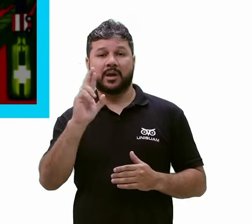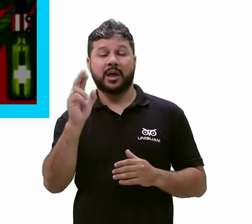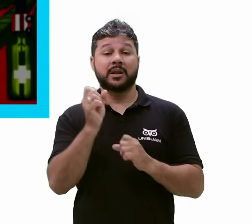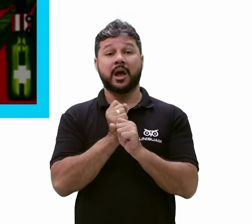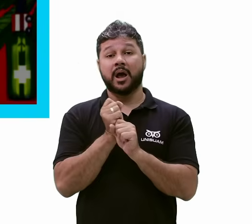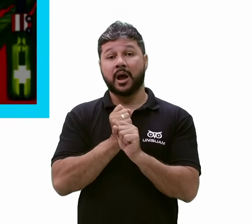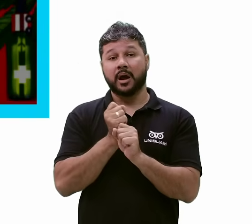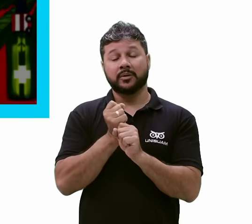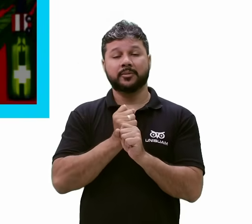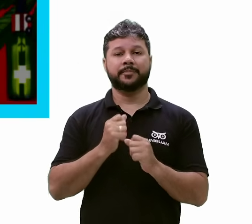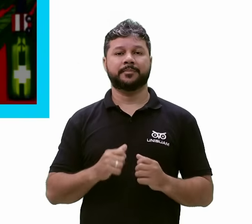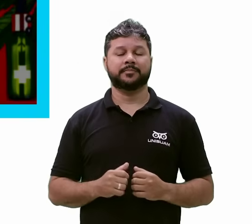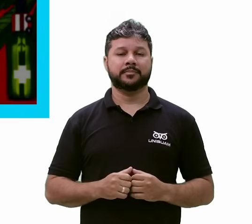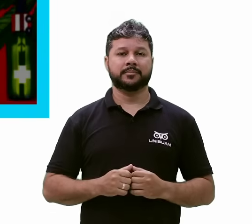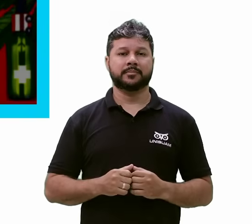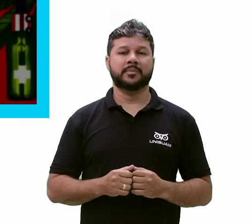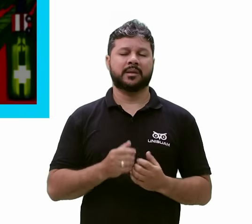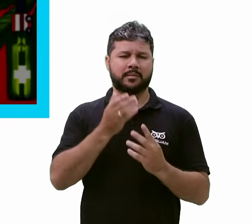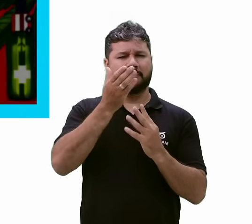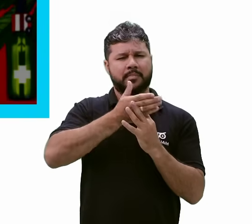a R$ 300 por ano, né?